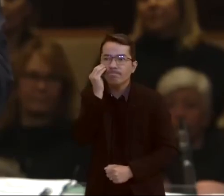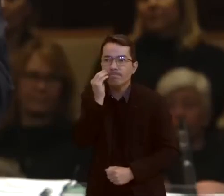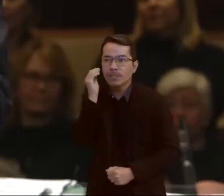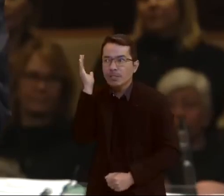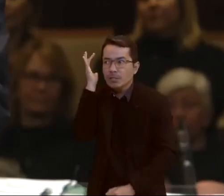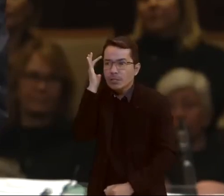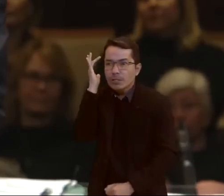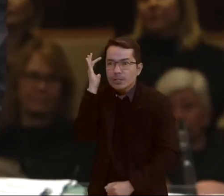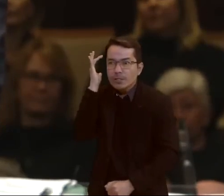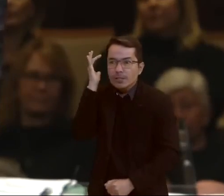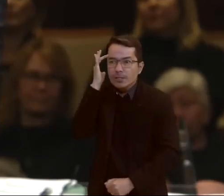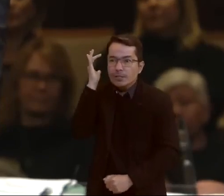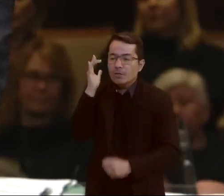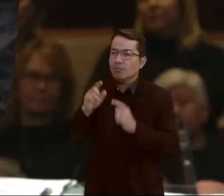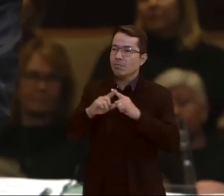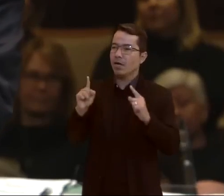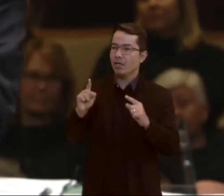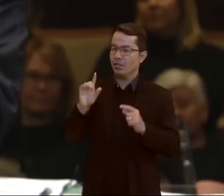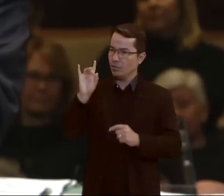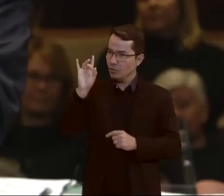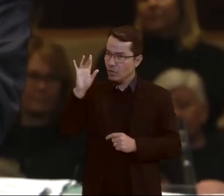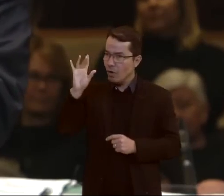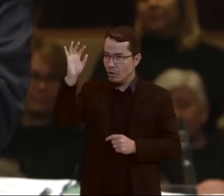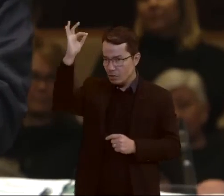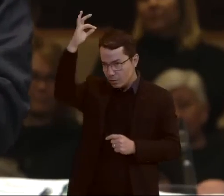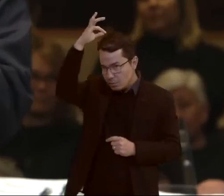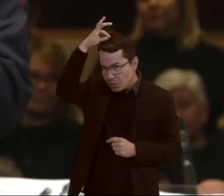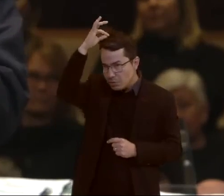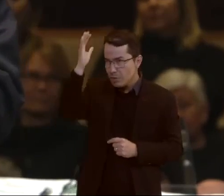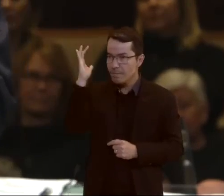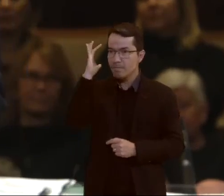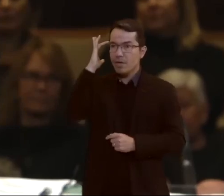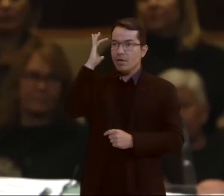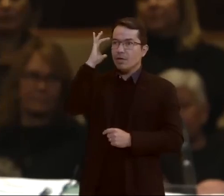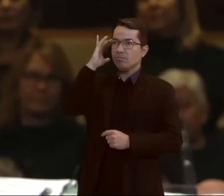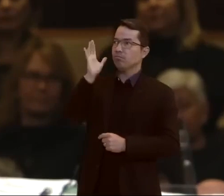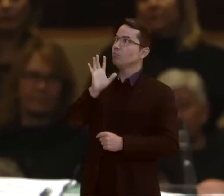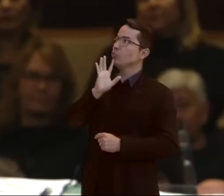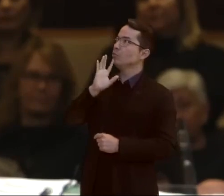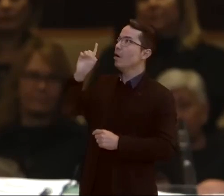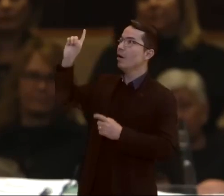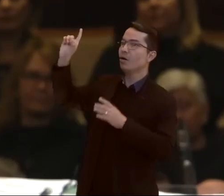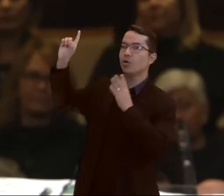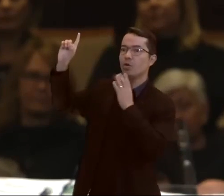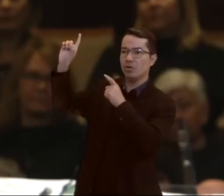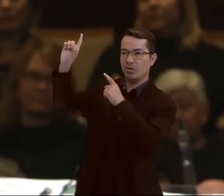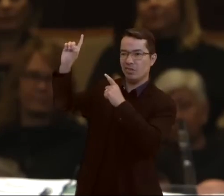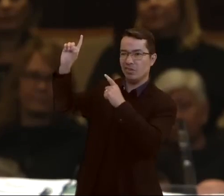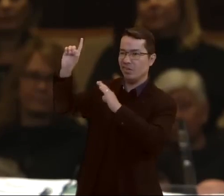espiritual, emocional e prática. Maturidade que precisa ser